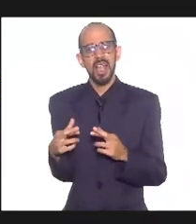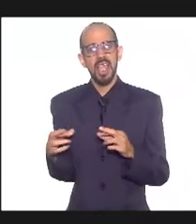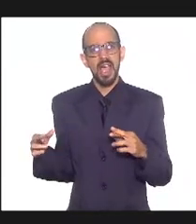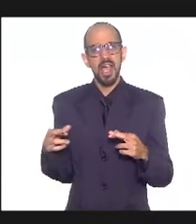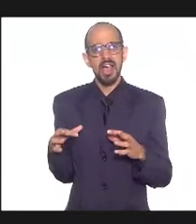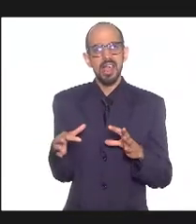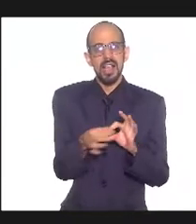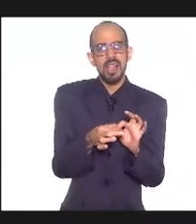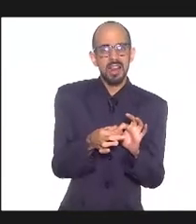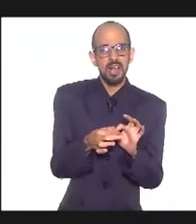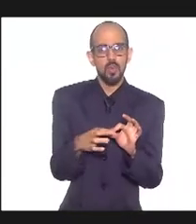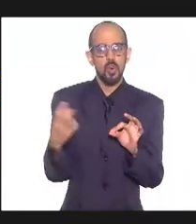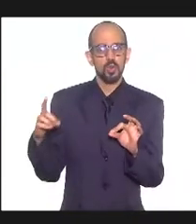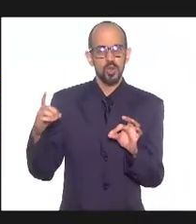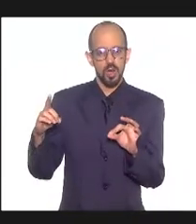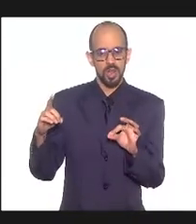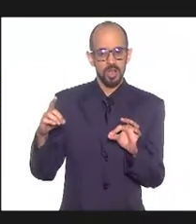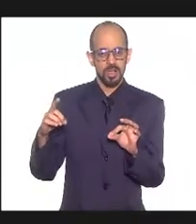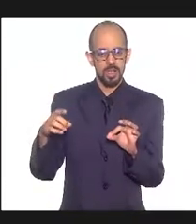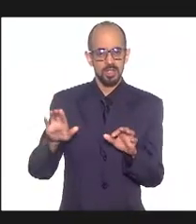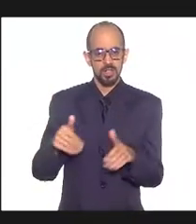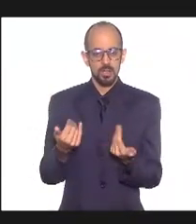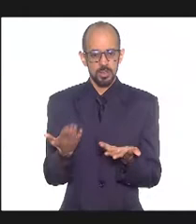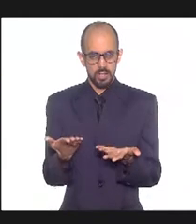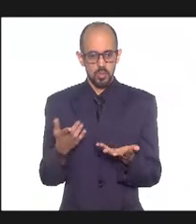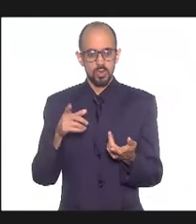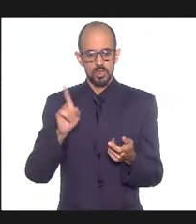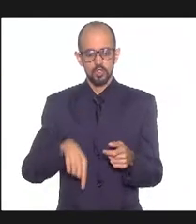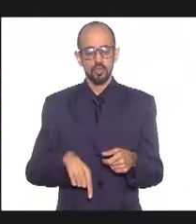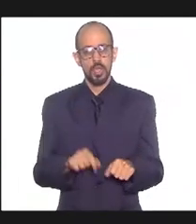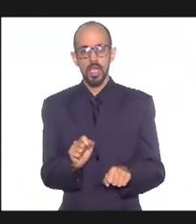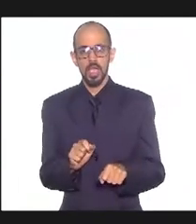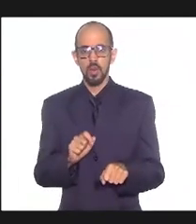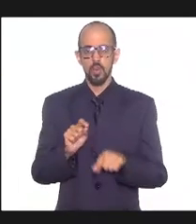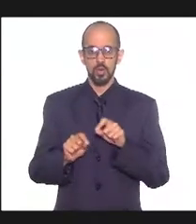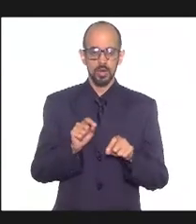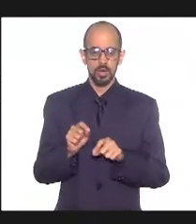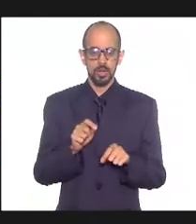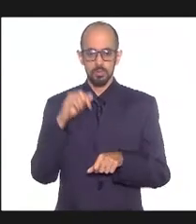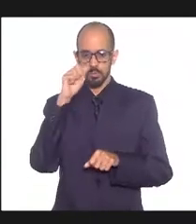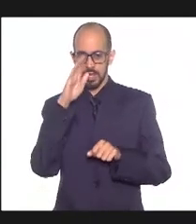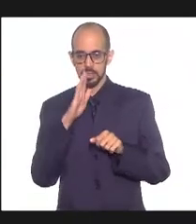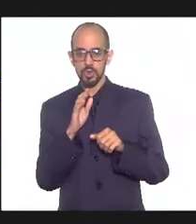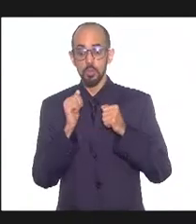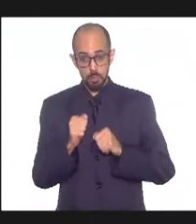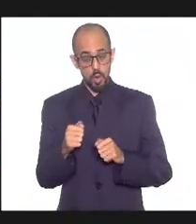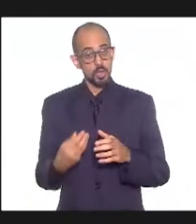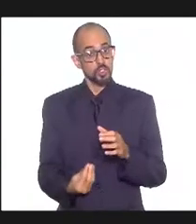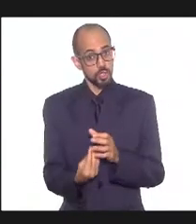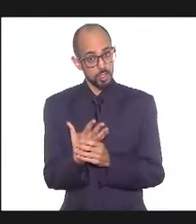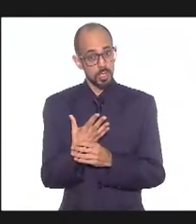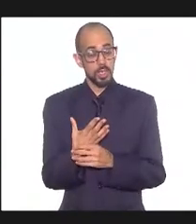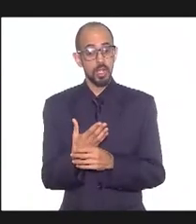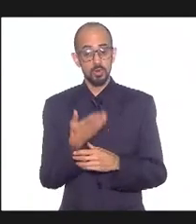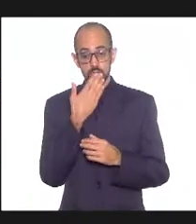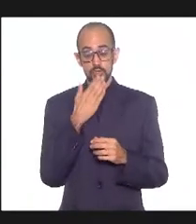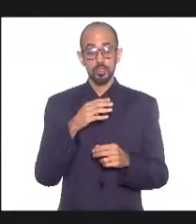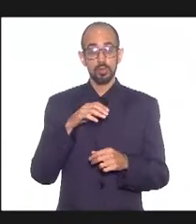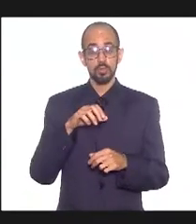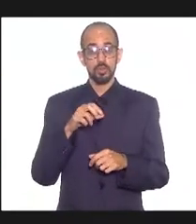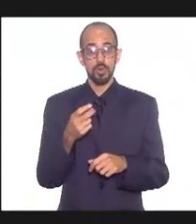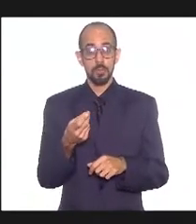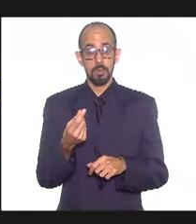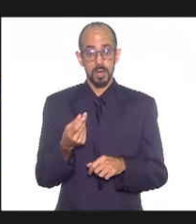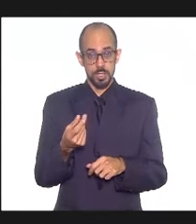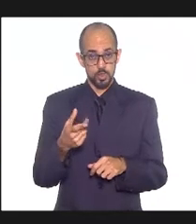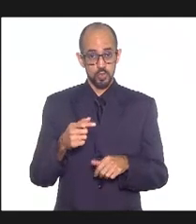que o Brasil poderá aderir ao sistema de formação de preços, e que logicamente é até melhor do que o atual, que é o Henry Hub, baseado